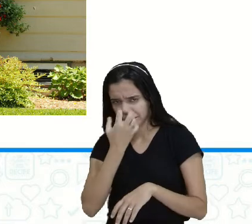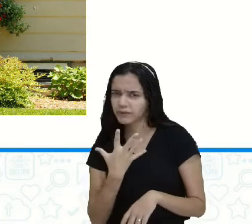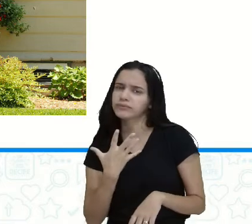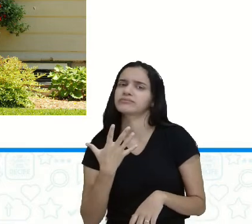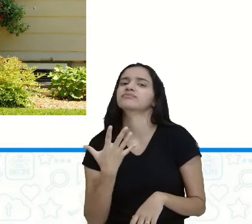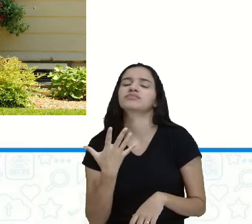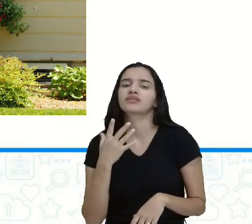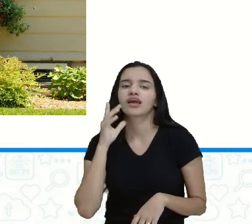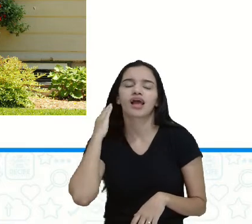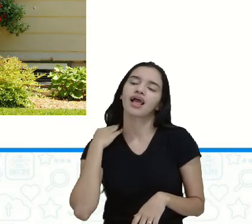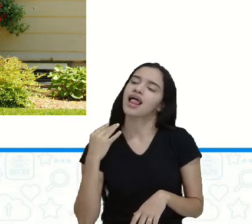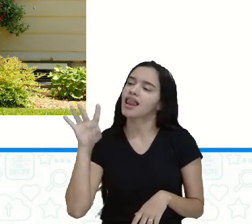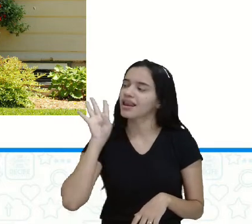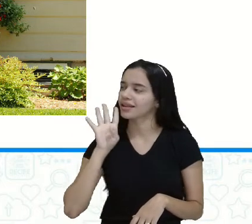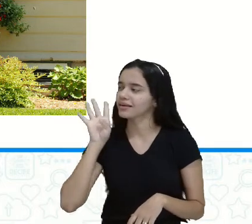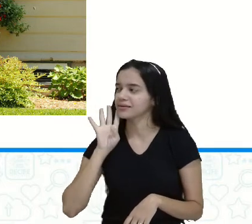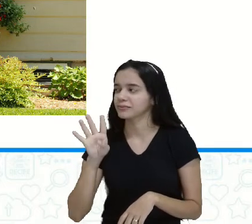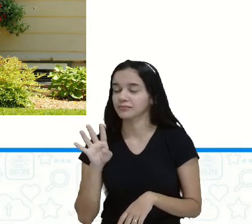É uma paisagem legal?